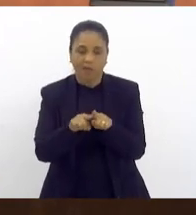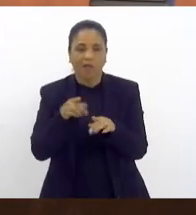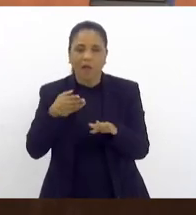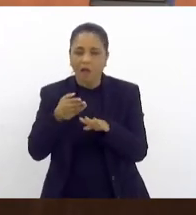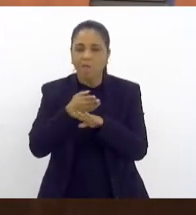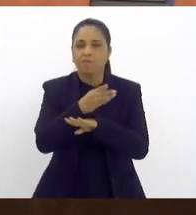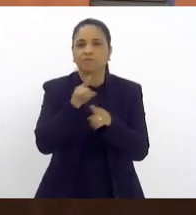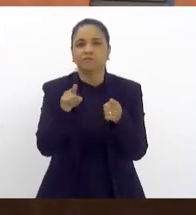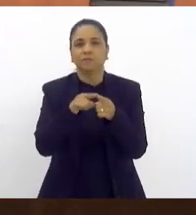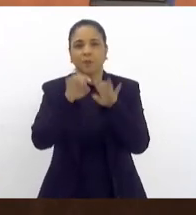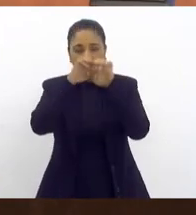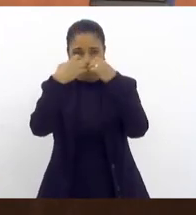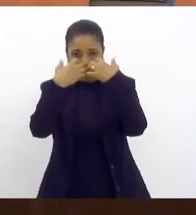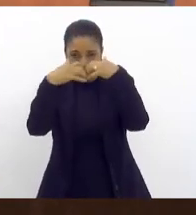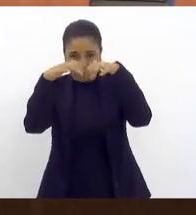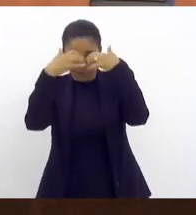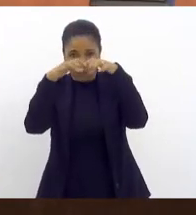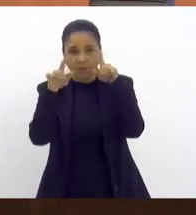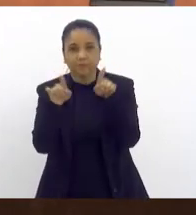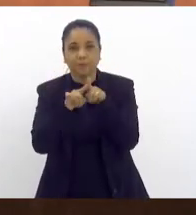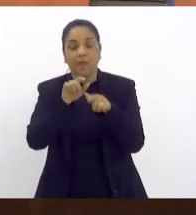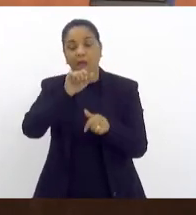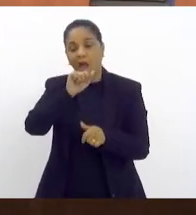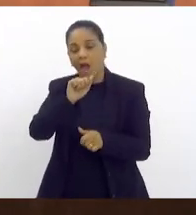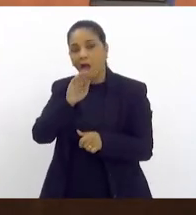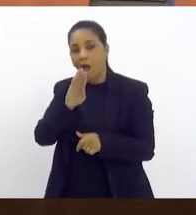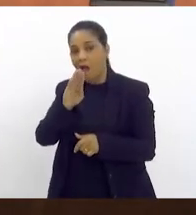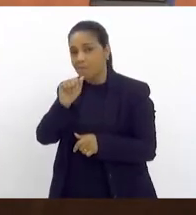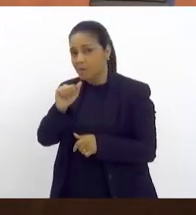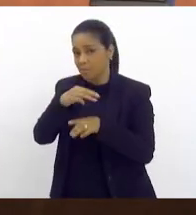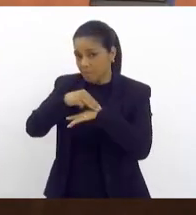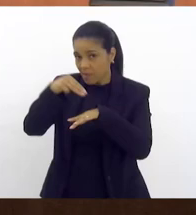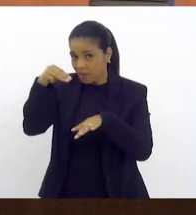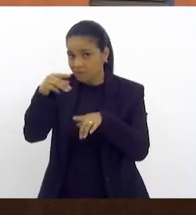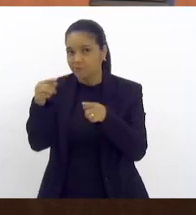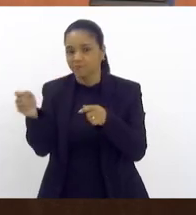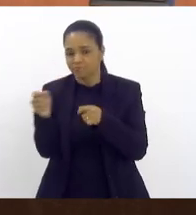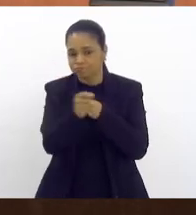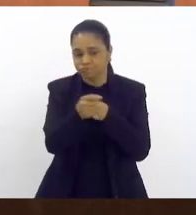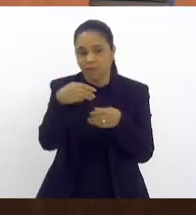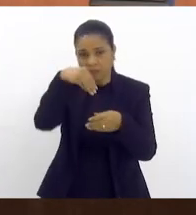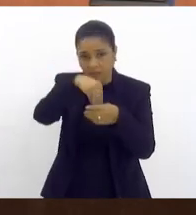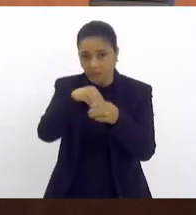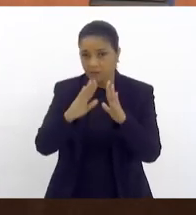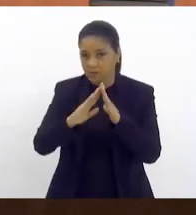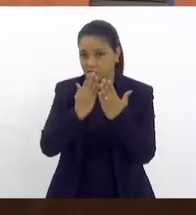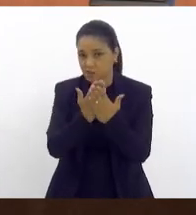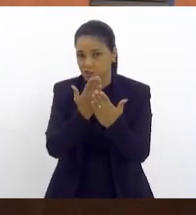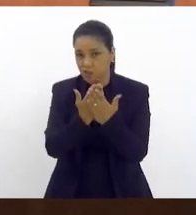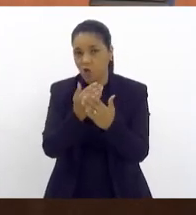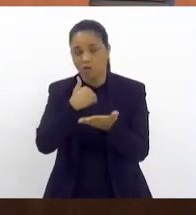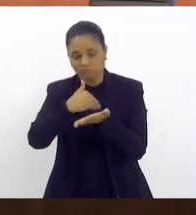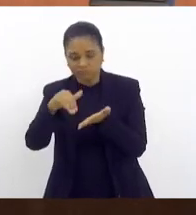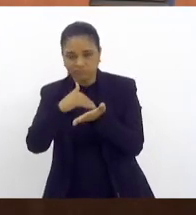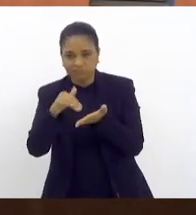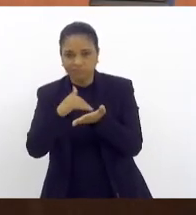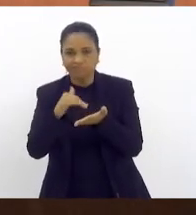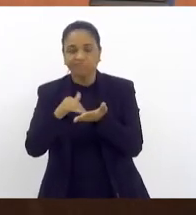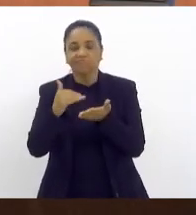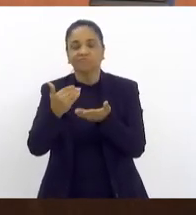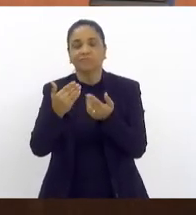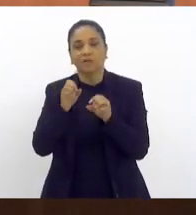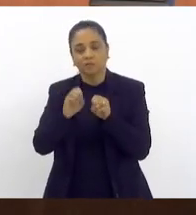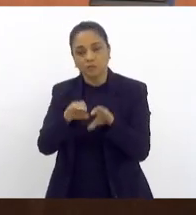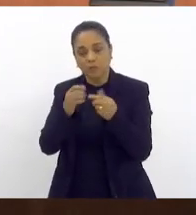Petrópolis também a lei que traz a aba para as escolas coloquei no orçamento do município tô em diálogo com a Secretaria Municipal de Educação para